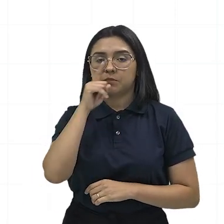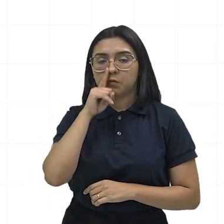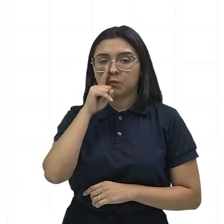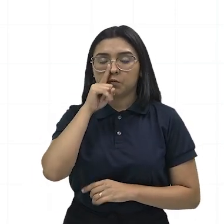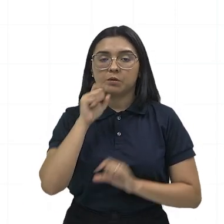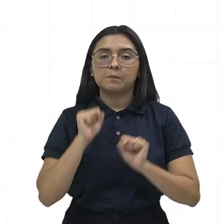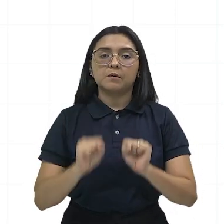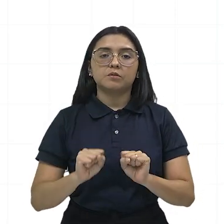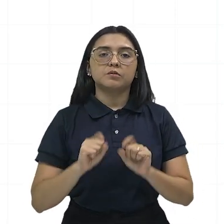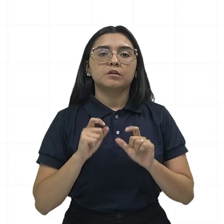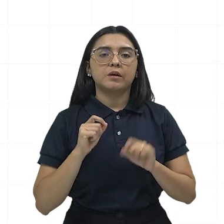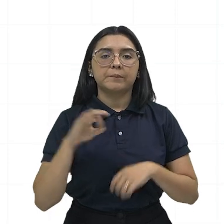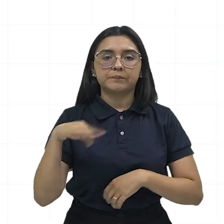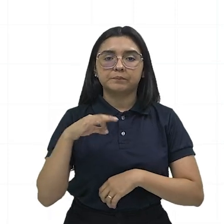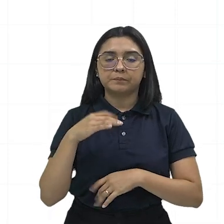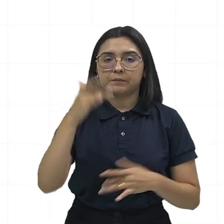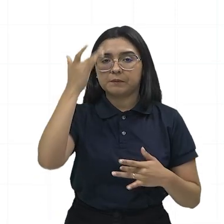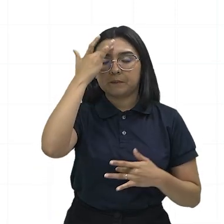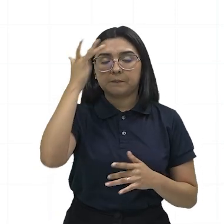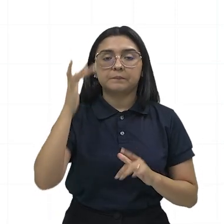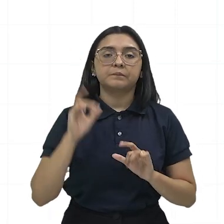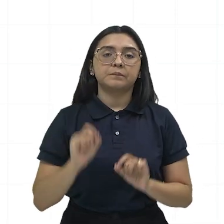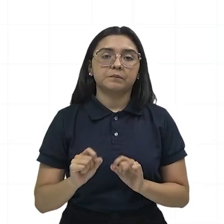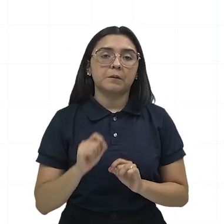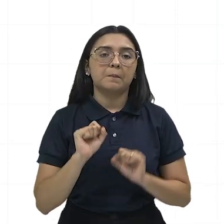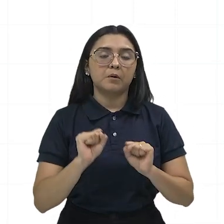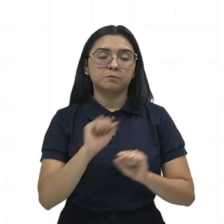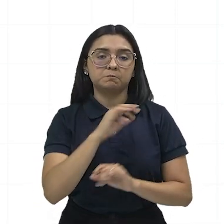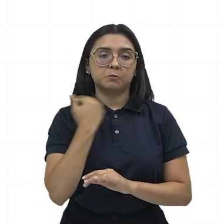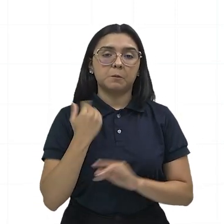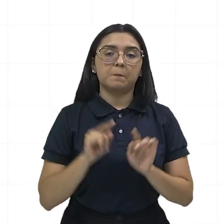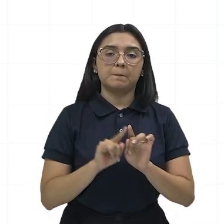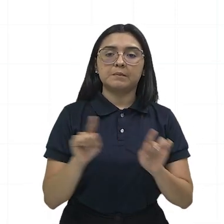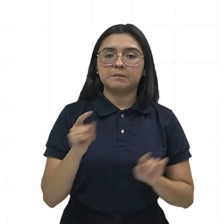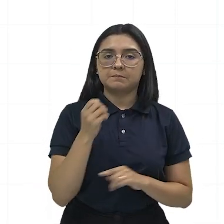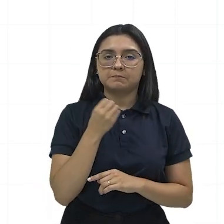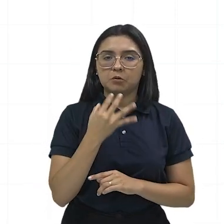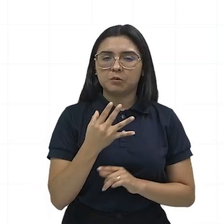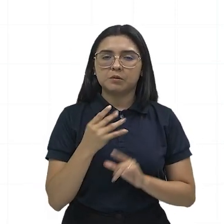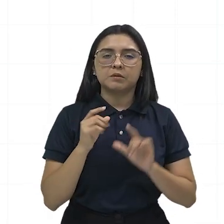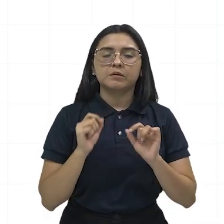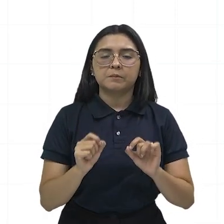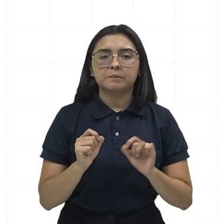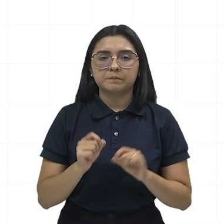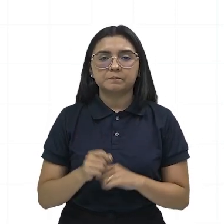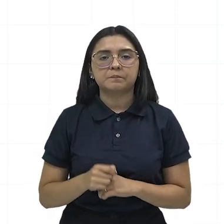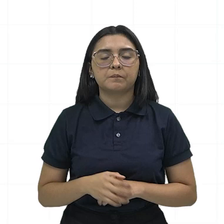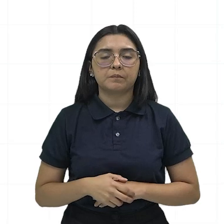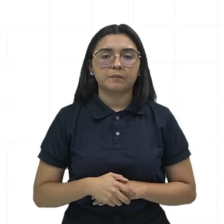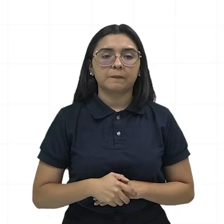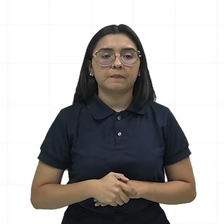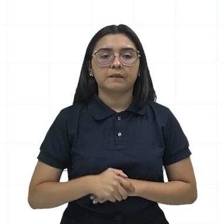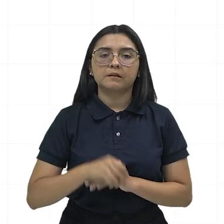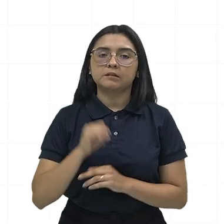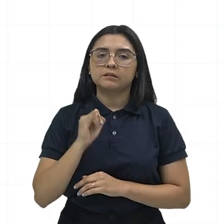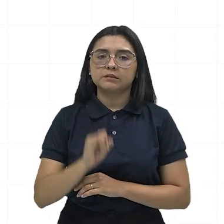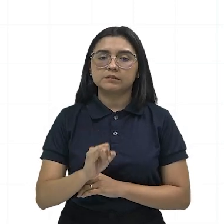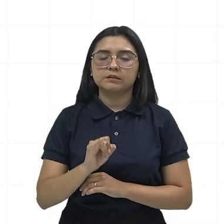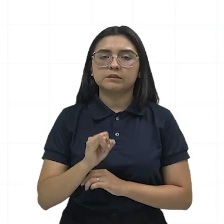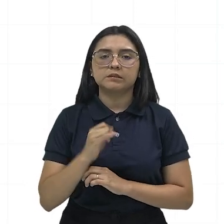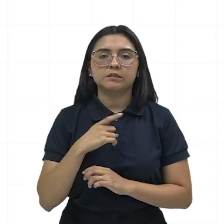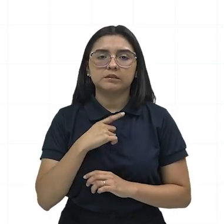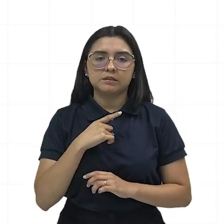levar a pessoa à morte, né? Mas a boa notícia é que, se identificada logo,